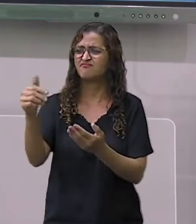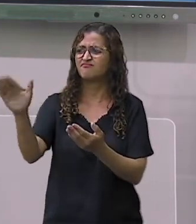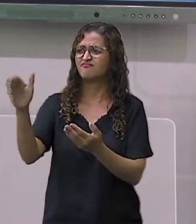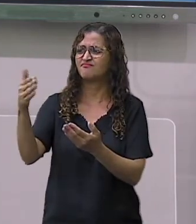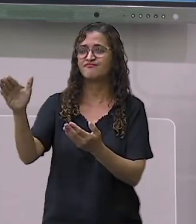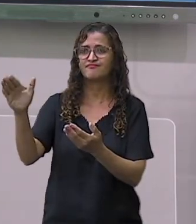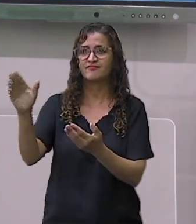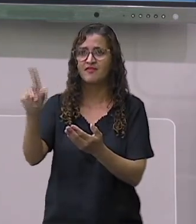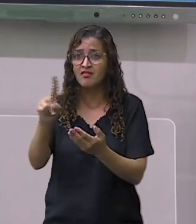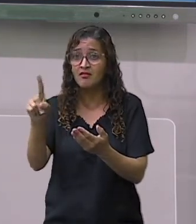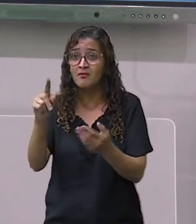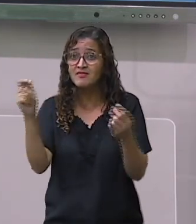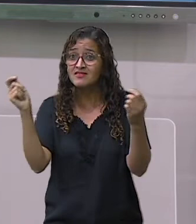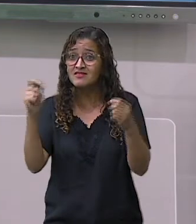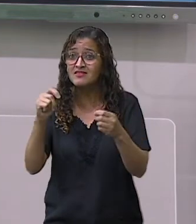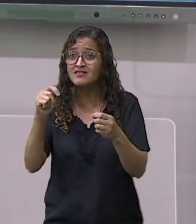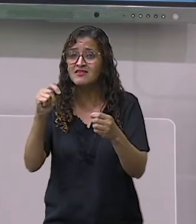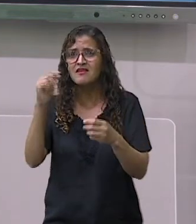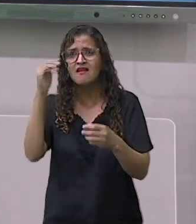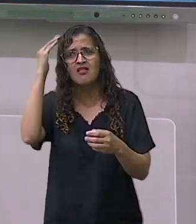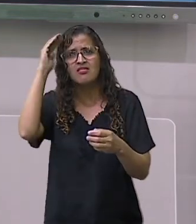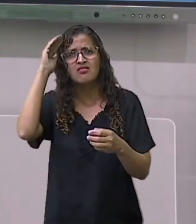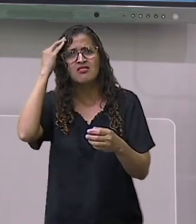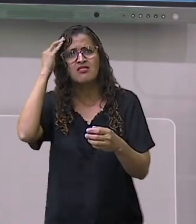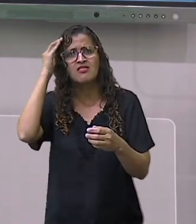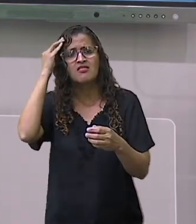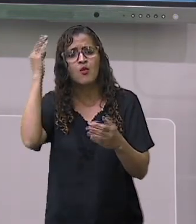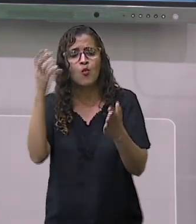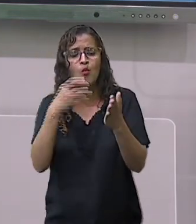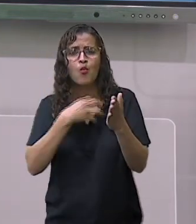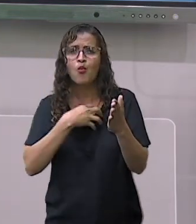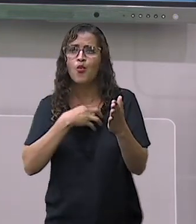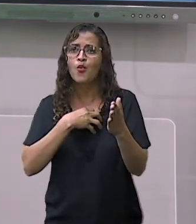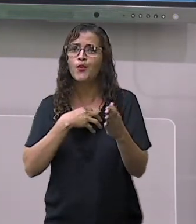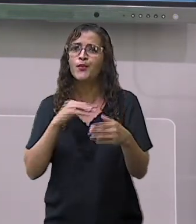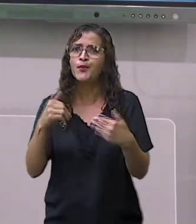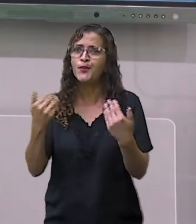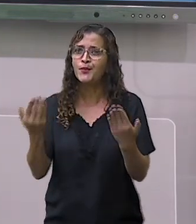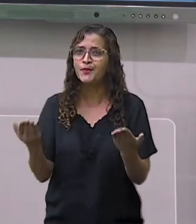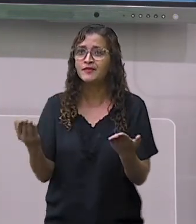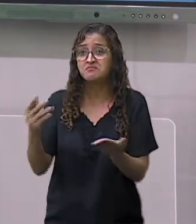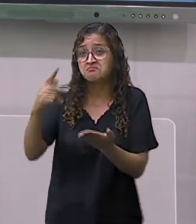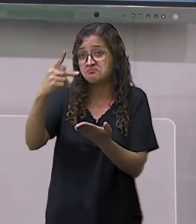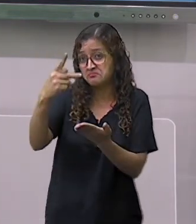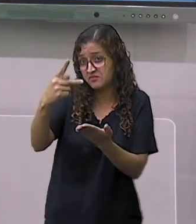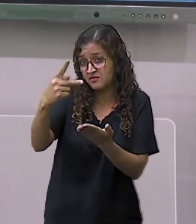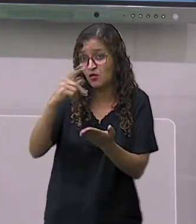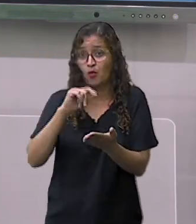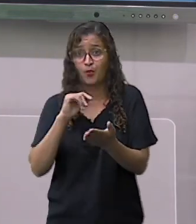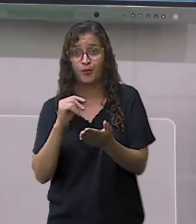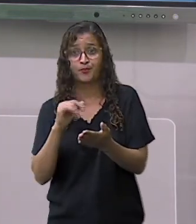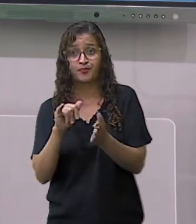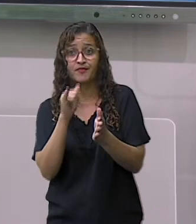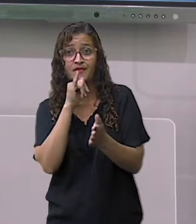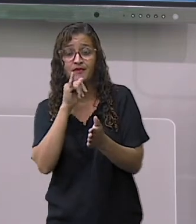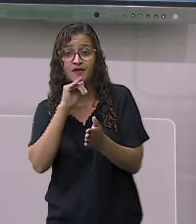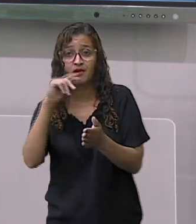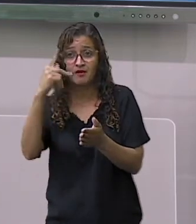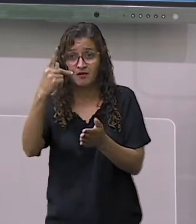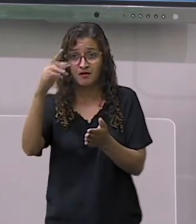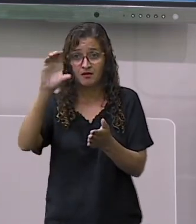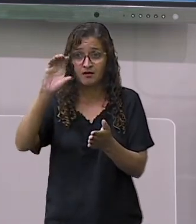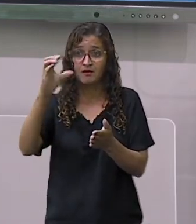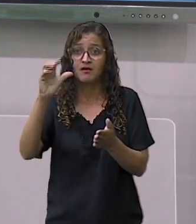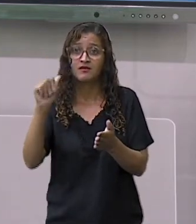falasse agora de peça, você poderia pensar peça de quebra-cabeça, peça de